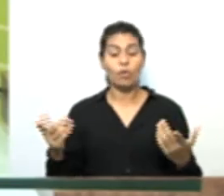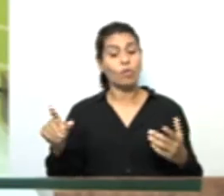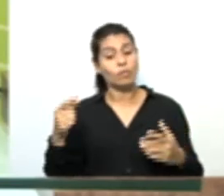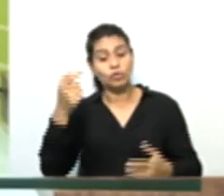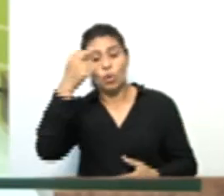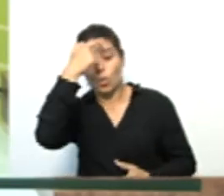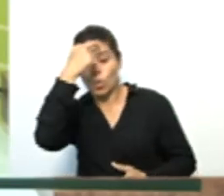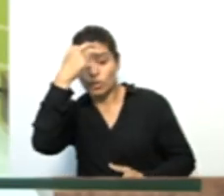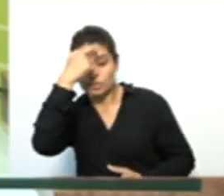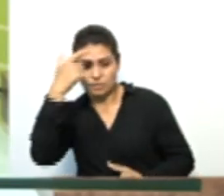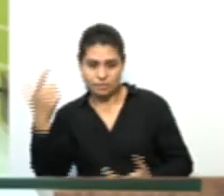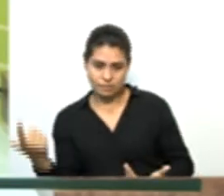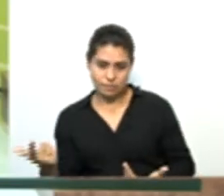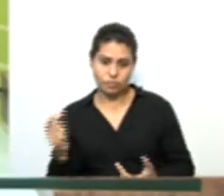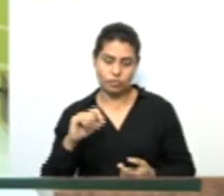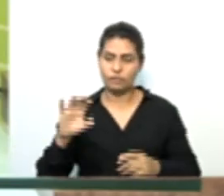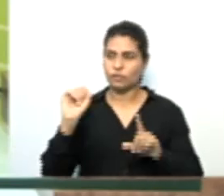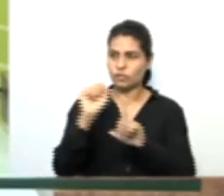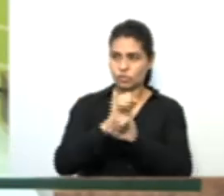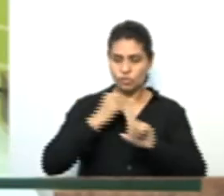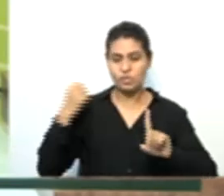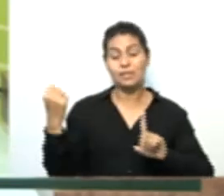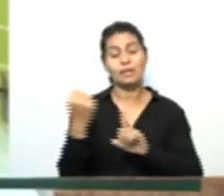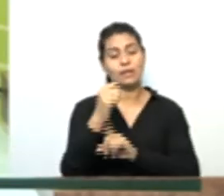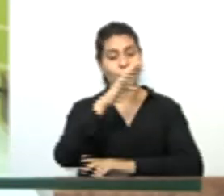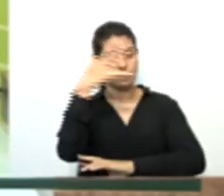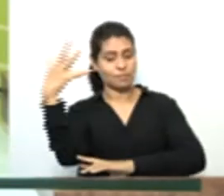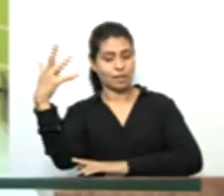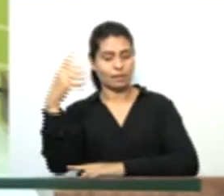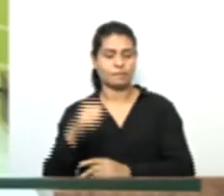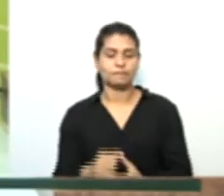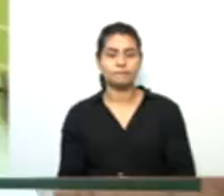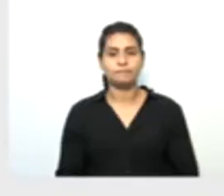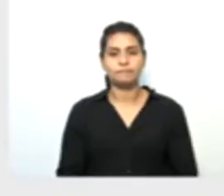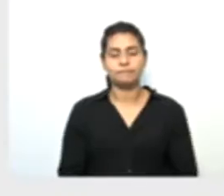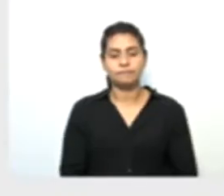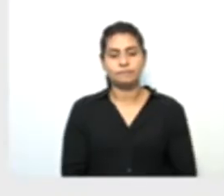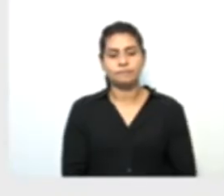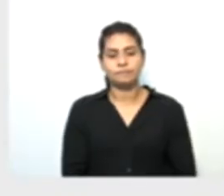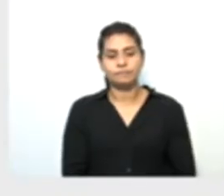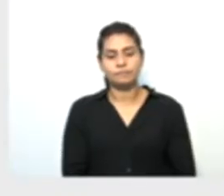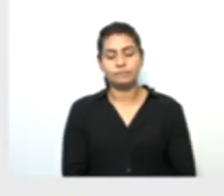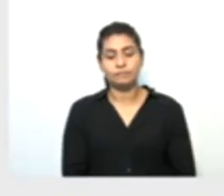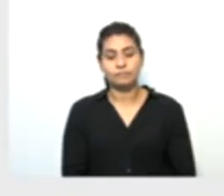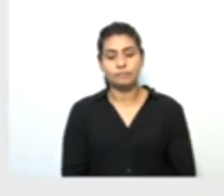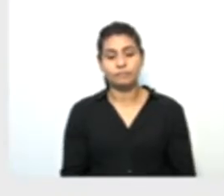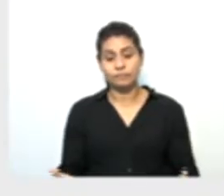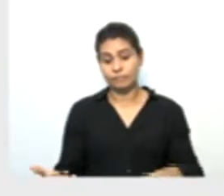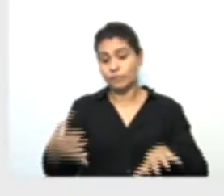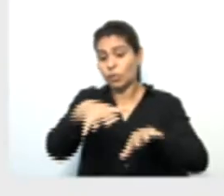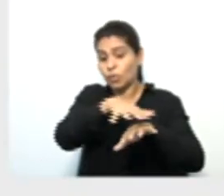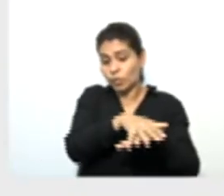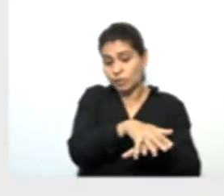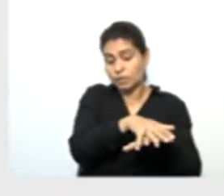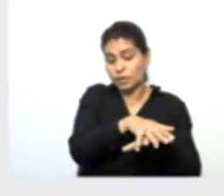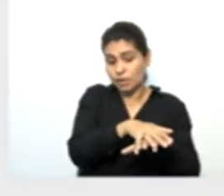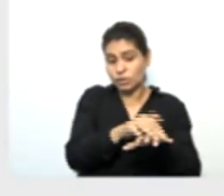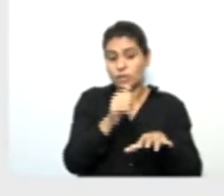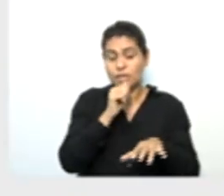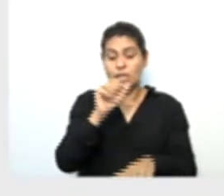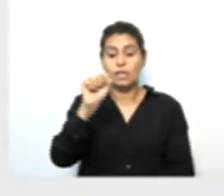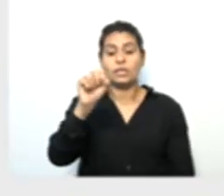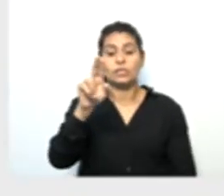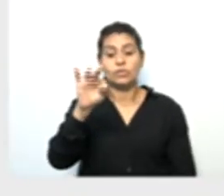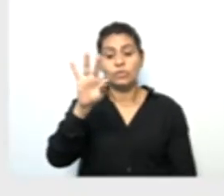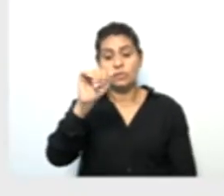de consumo consciente, social e ambientalmente. A gente vê aqui que, ainda falando sobre a inclusão social e